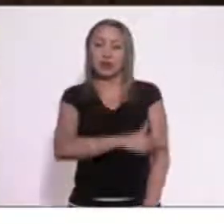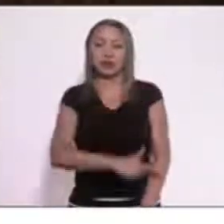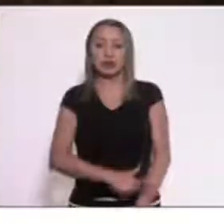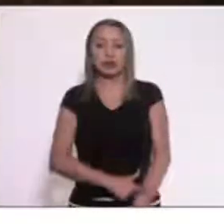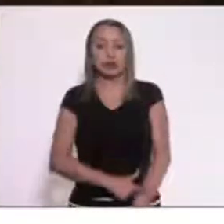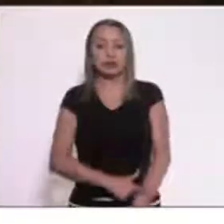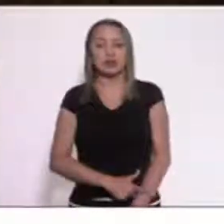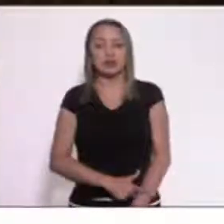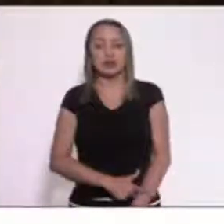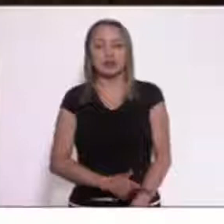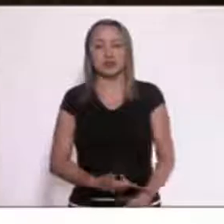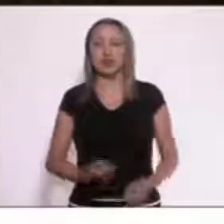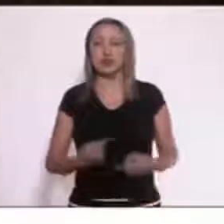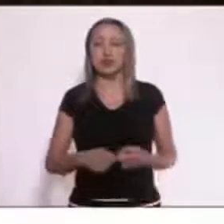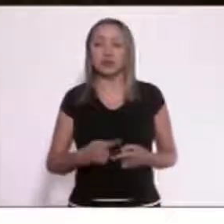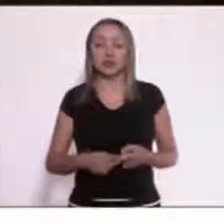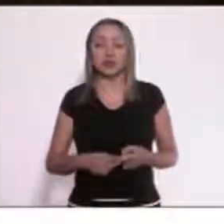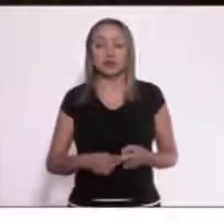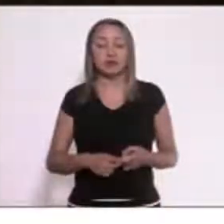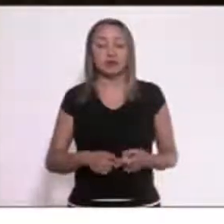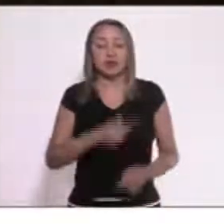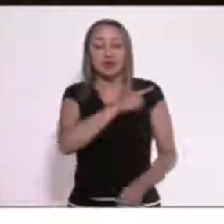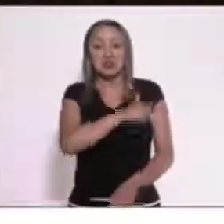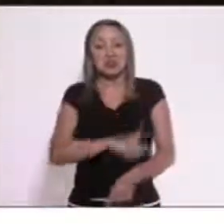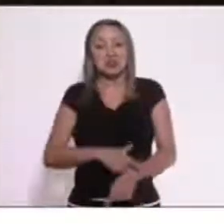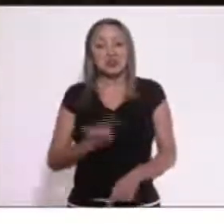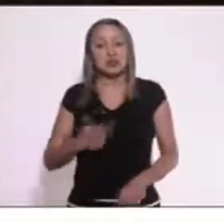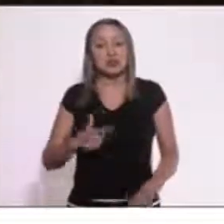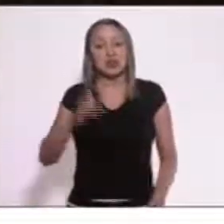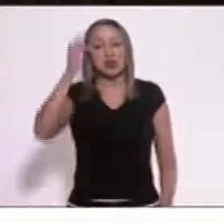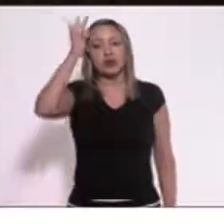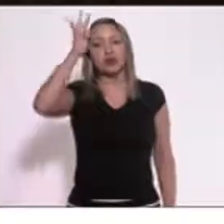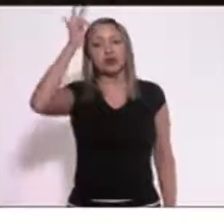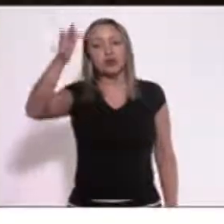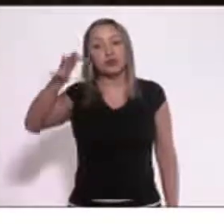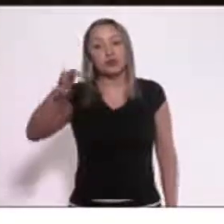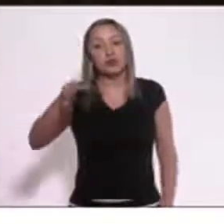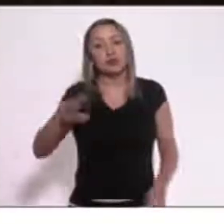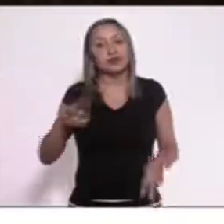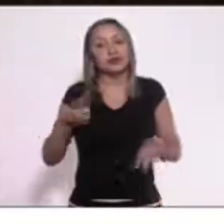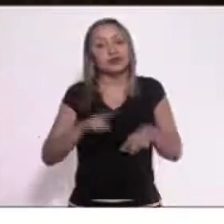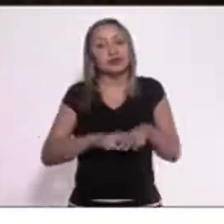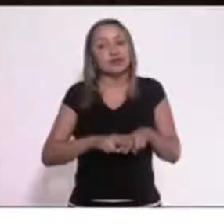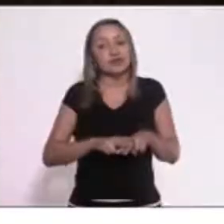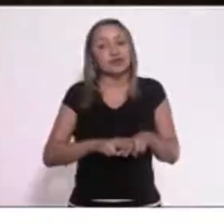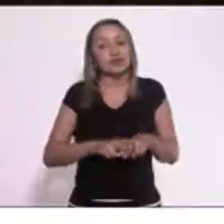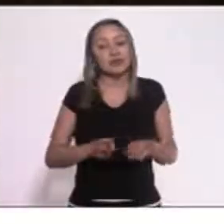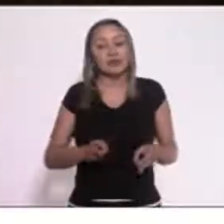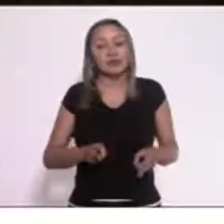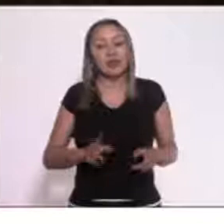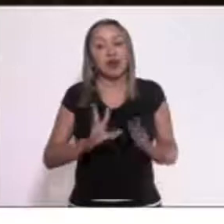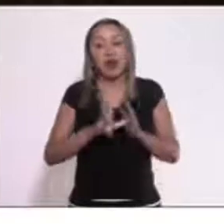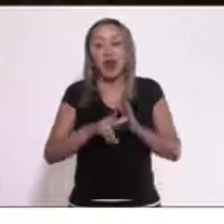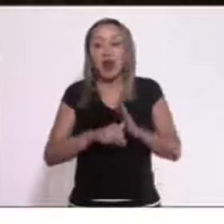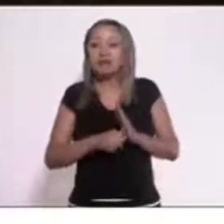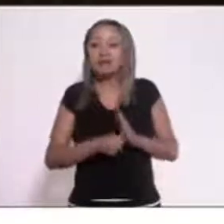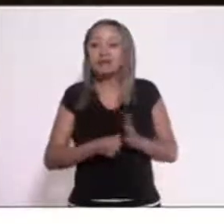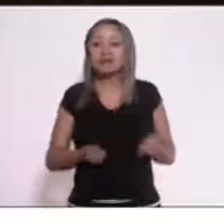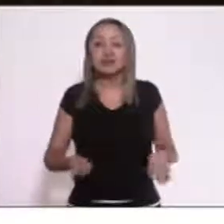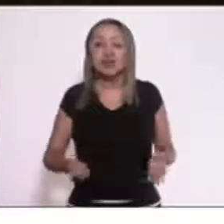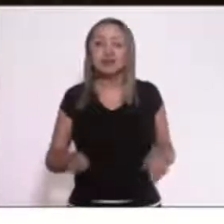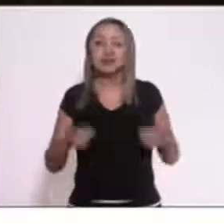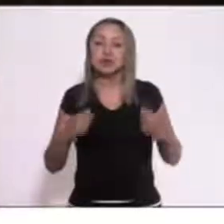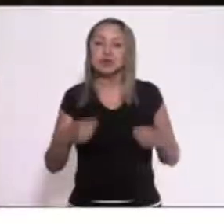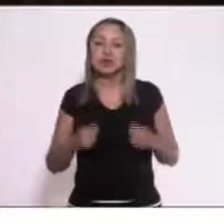apontar para a construção no futuro de cadeias públicas. Então, é claro que a violência, a melhor